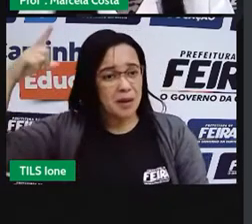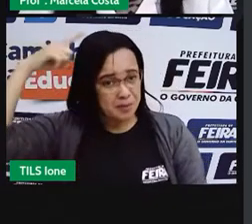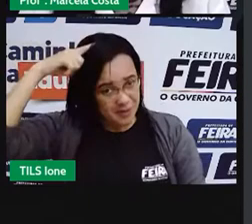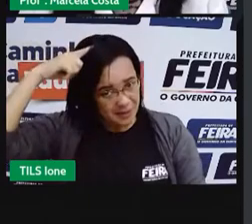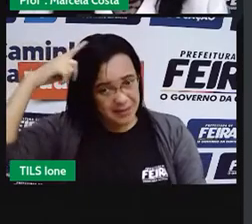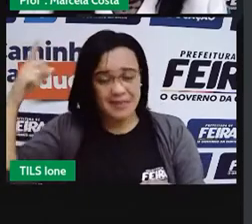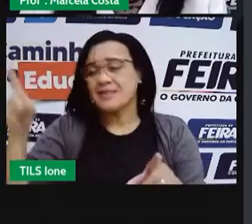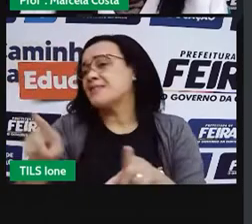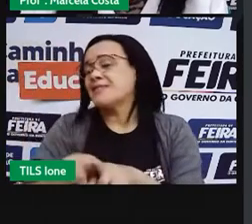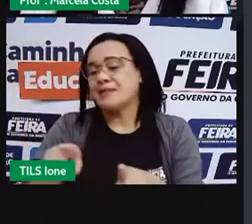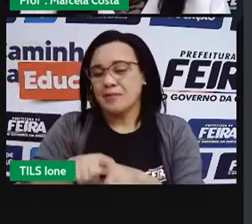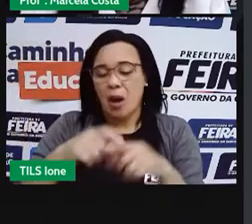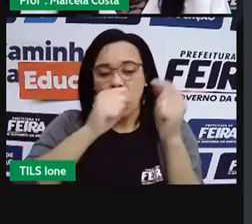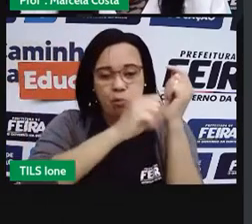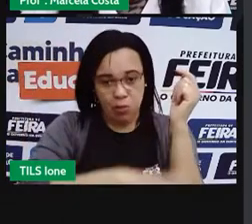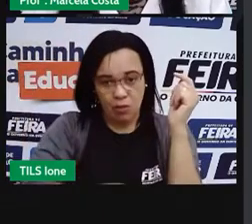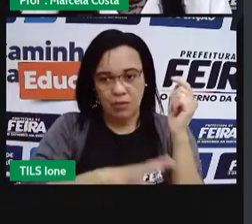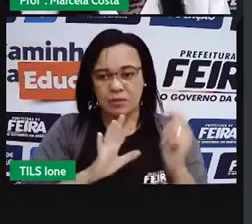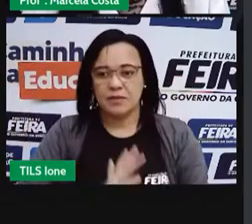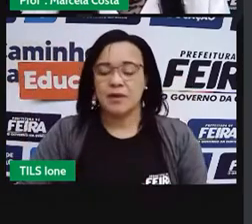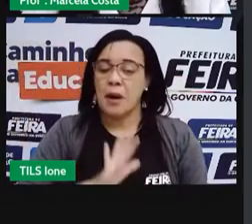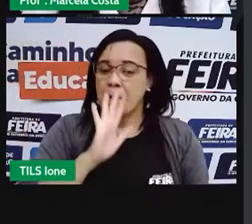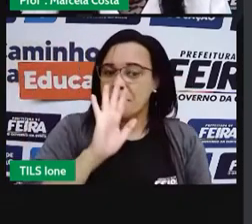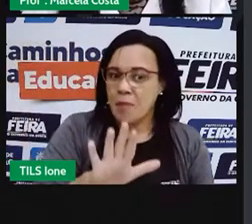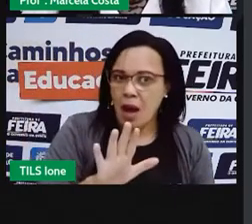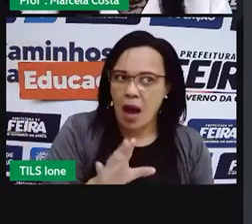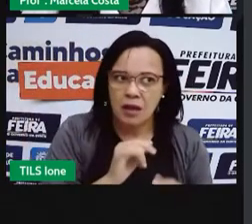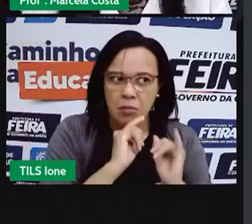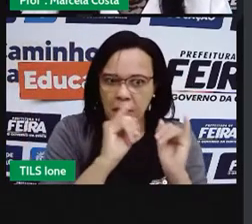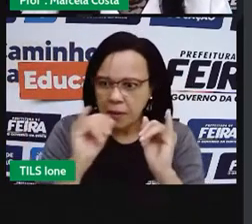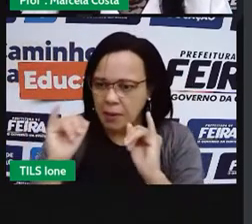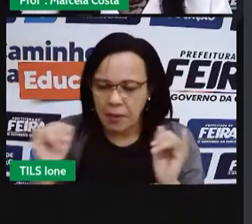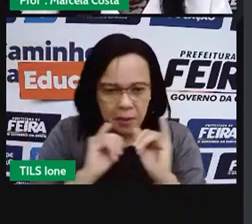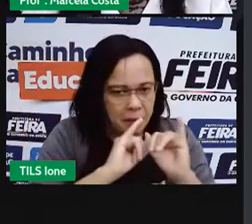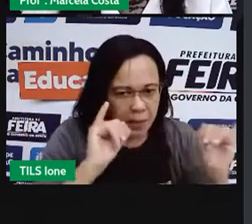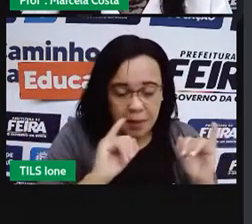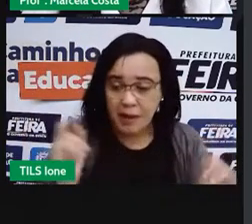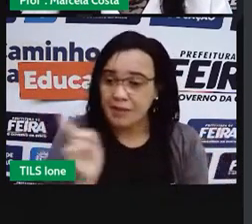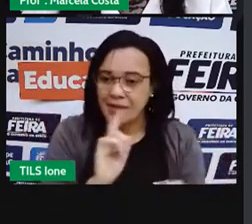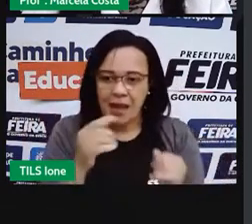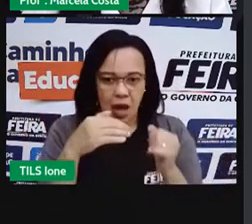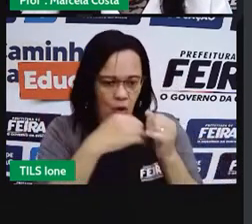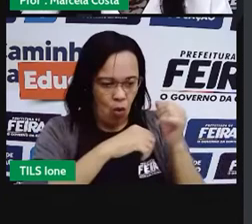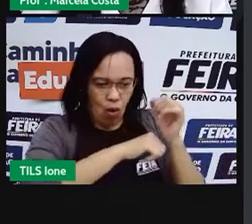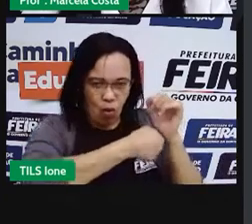importante é você não espalhar esse segredo por aí.